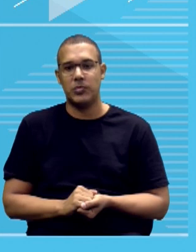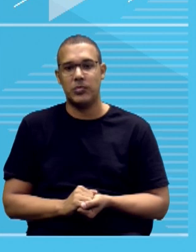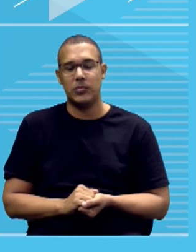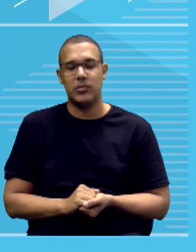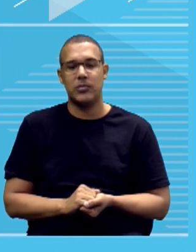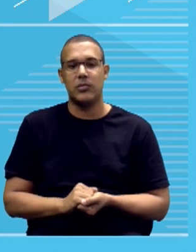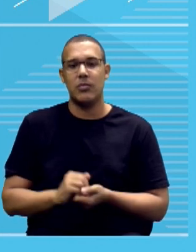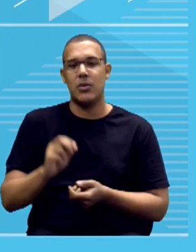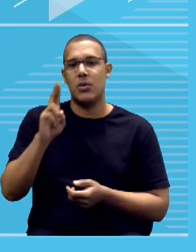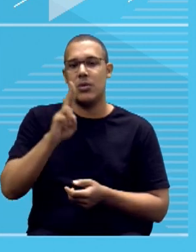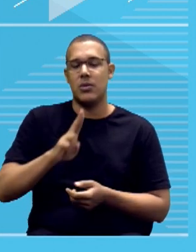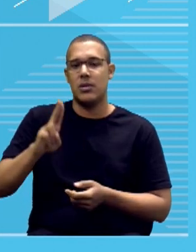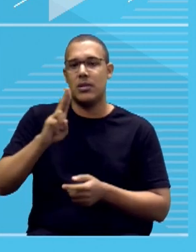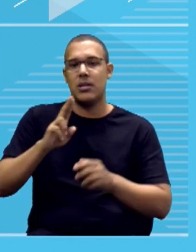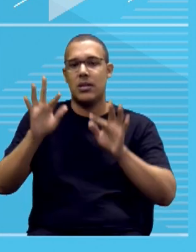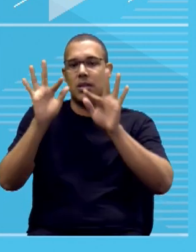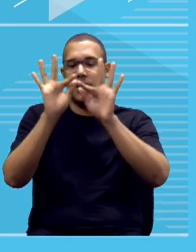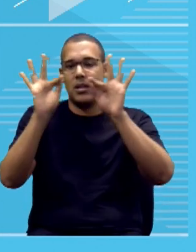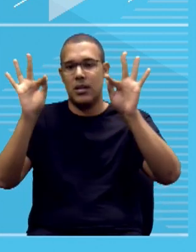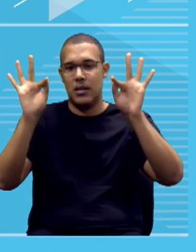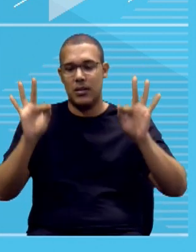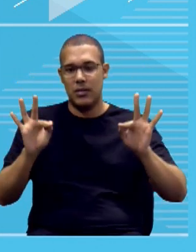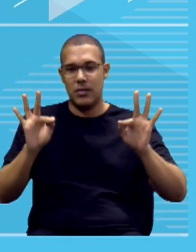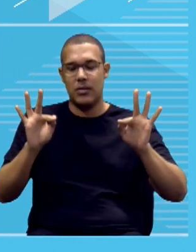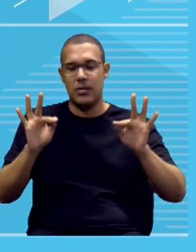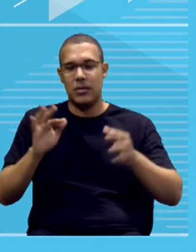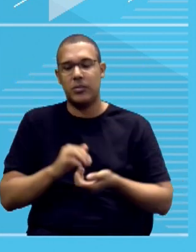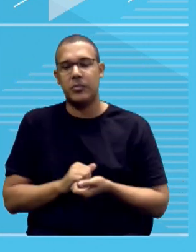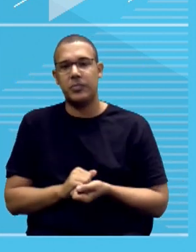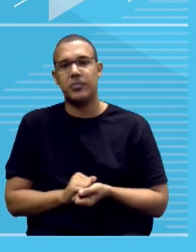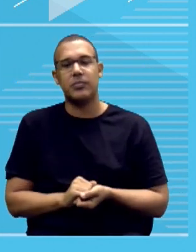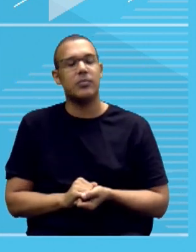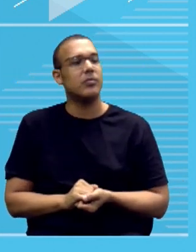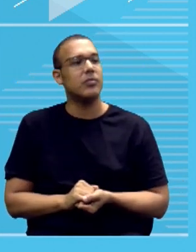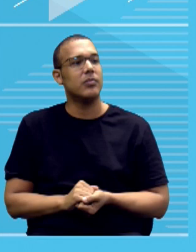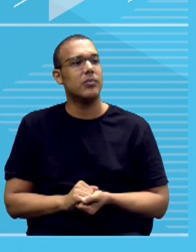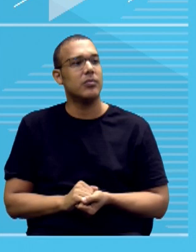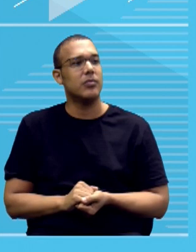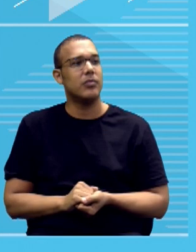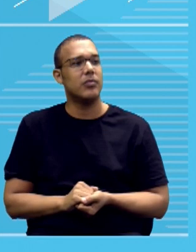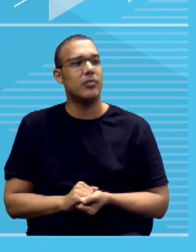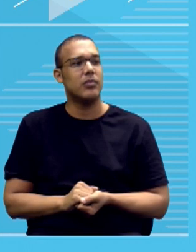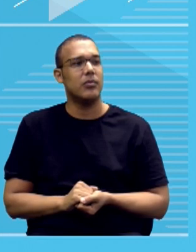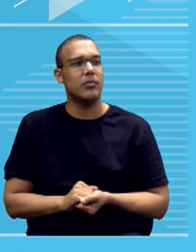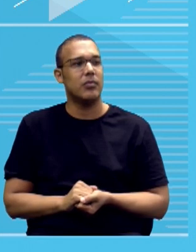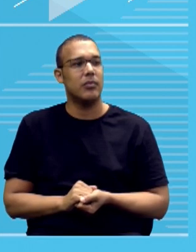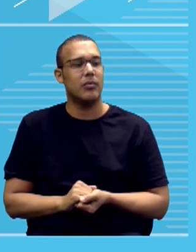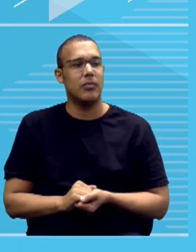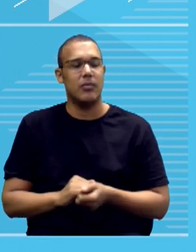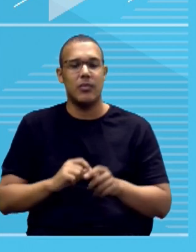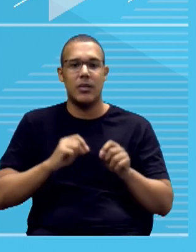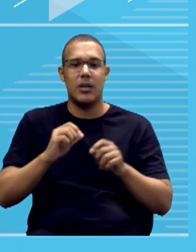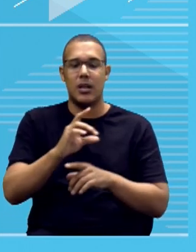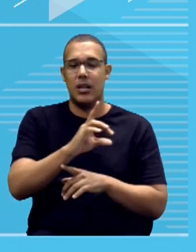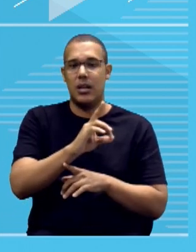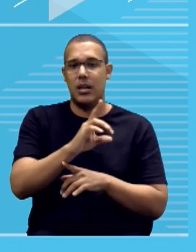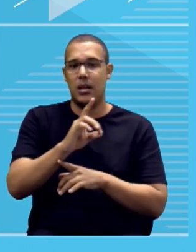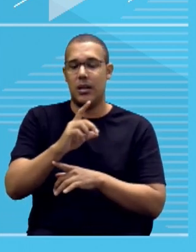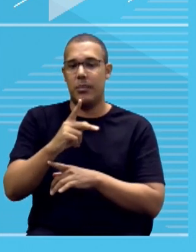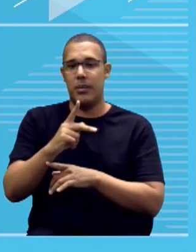Aplica na fórmula. Então, a minha força eletromotriz seria igual a DDP mais R vezes